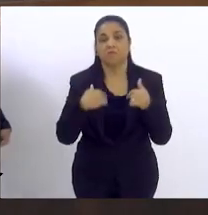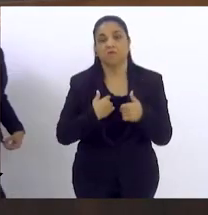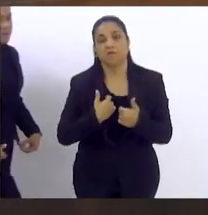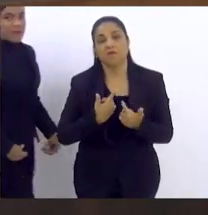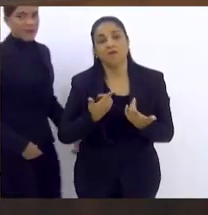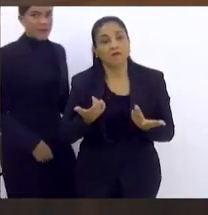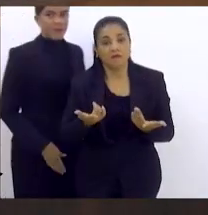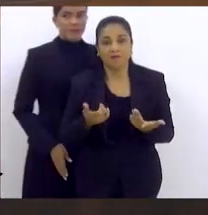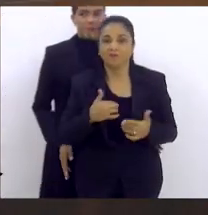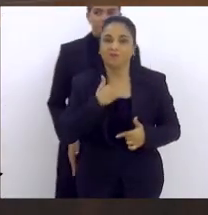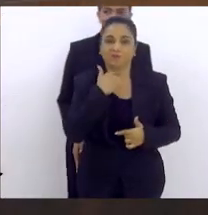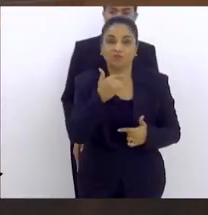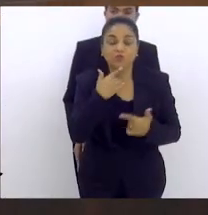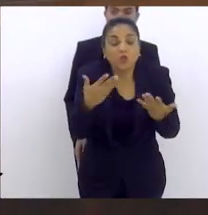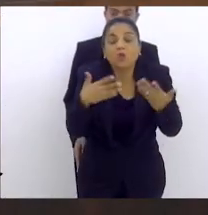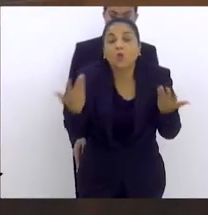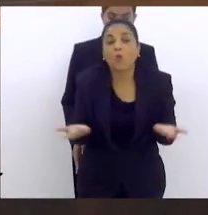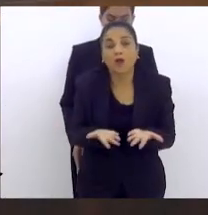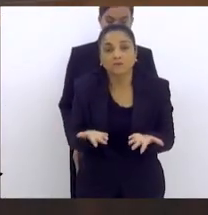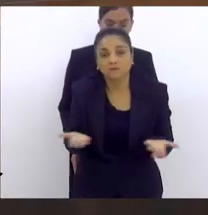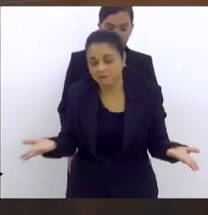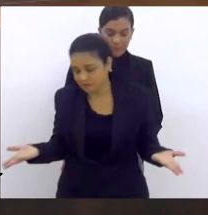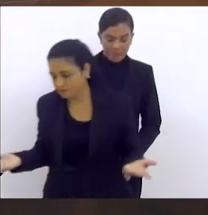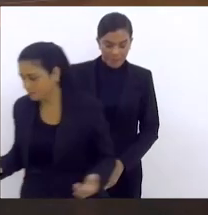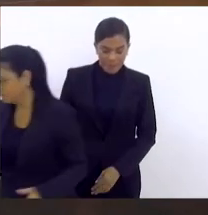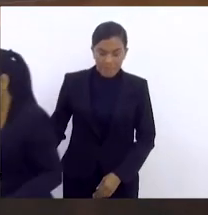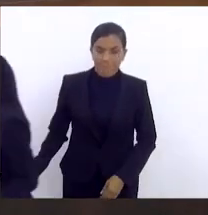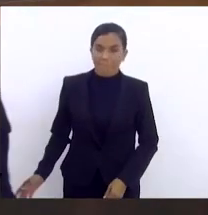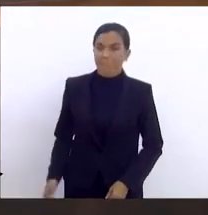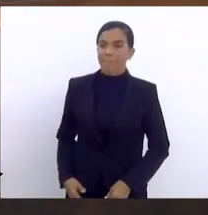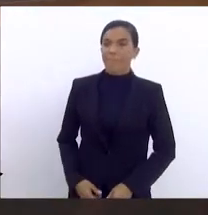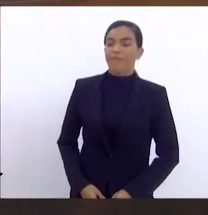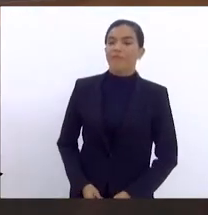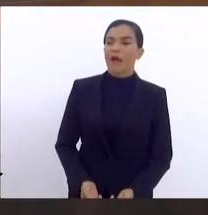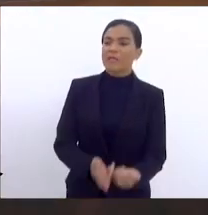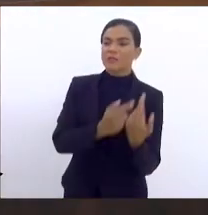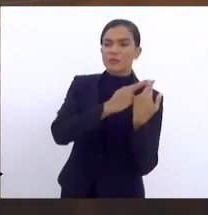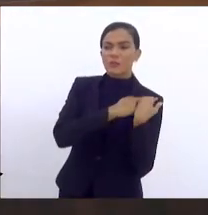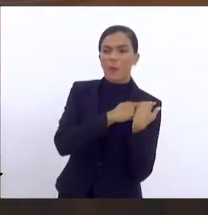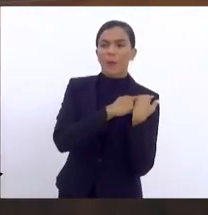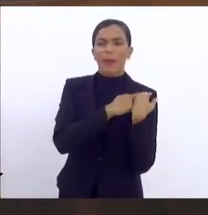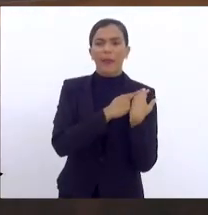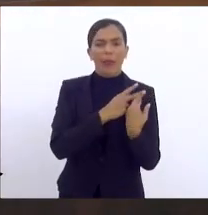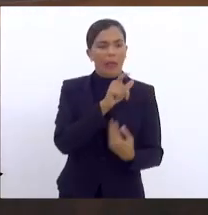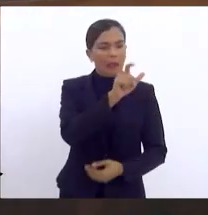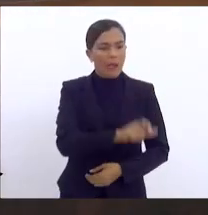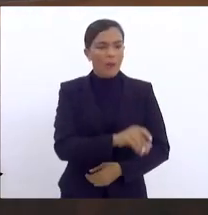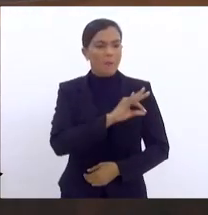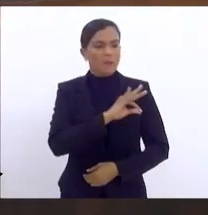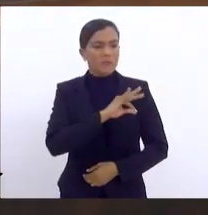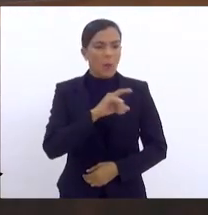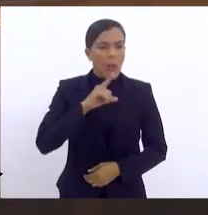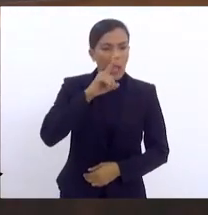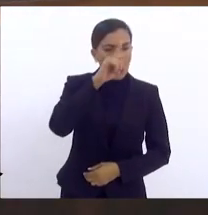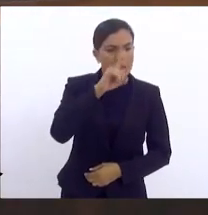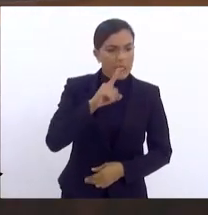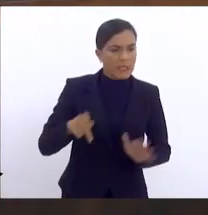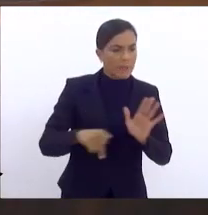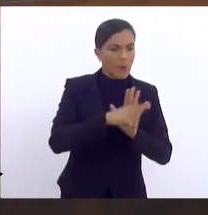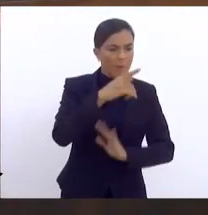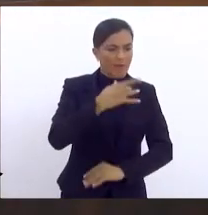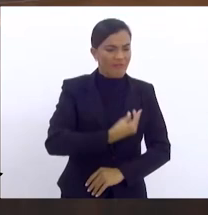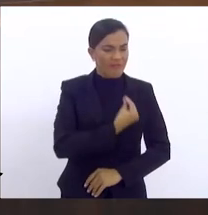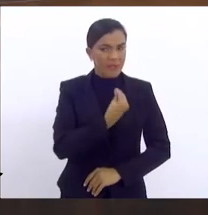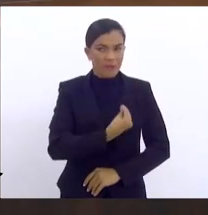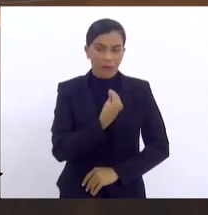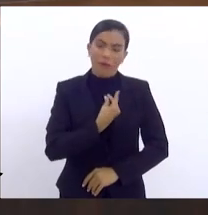solto de novo e até quando a gente vai continuar sobrecarregando só aquele que tá na rua Aquele que tá trabalhando aquele que tá arriscando a vida então são